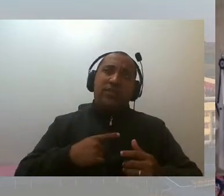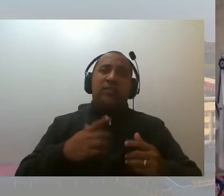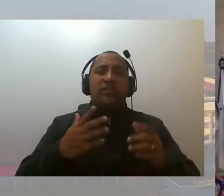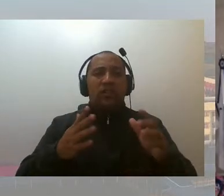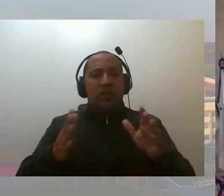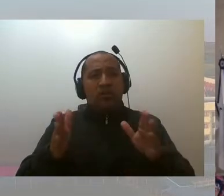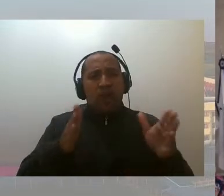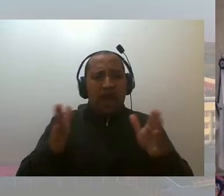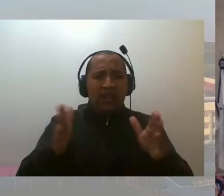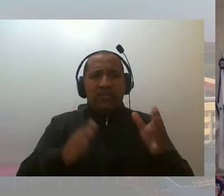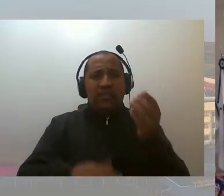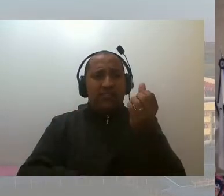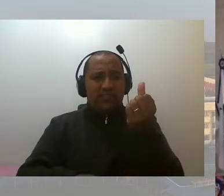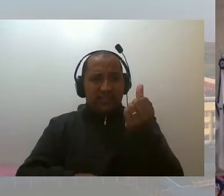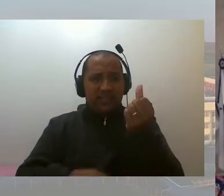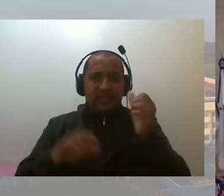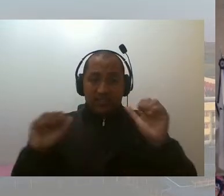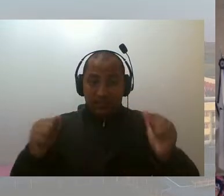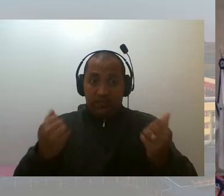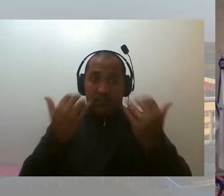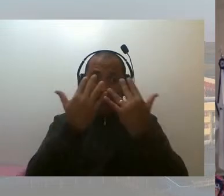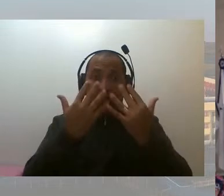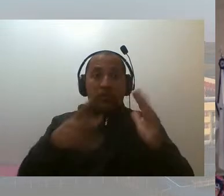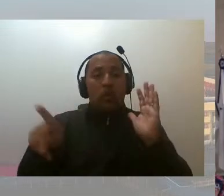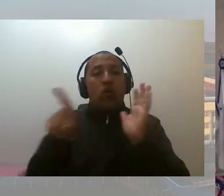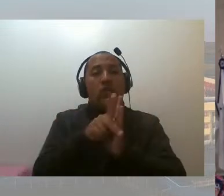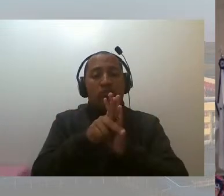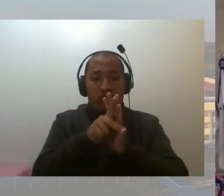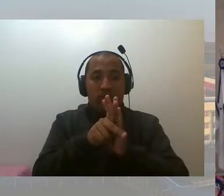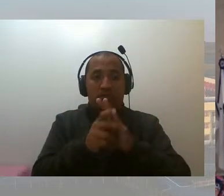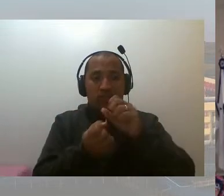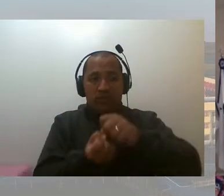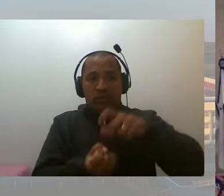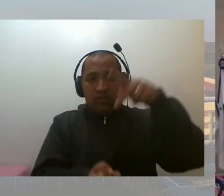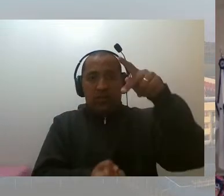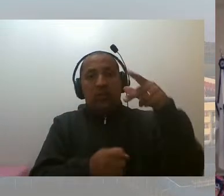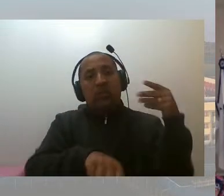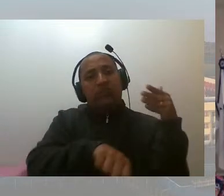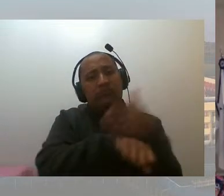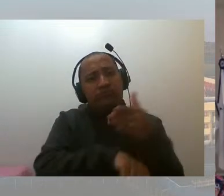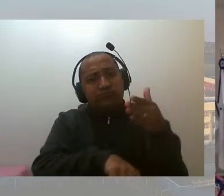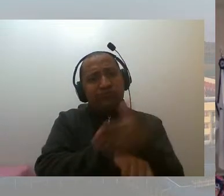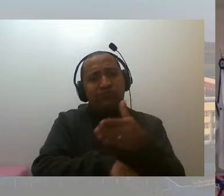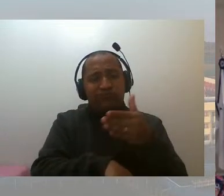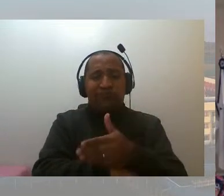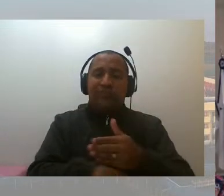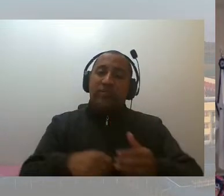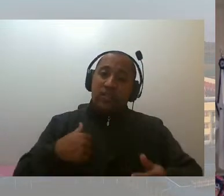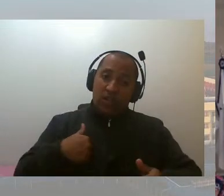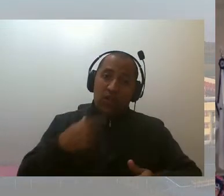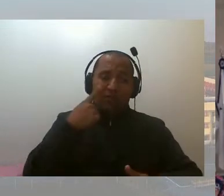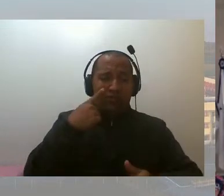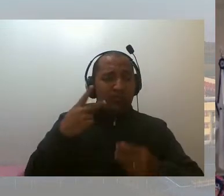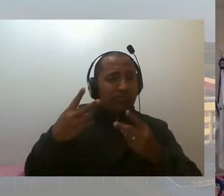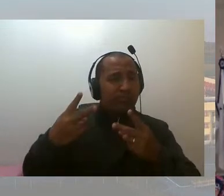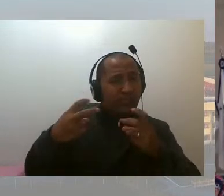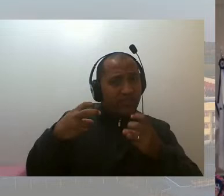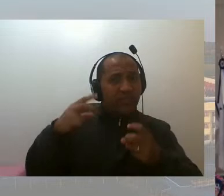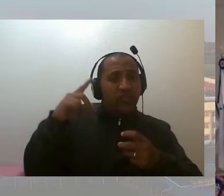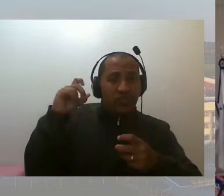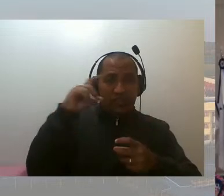últimas seis edições do CIEP que eu pude participar ativamente, uma das grandes dificuldades que a gente